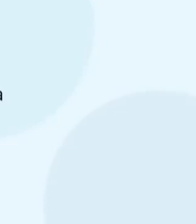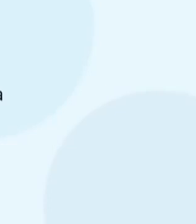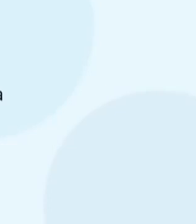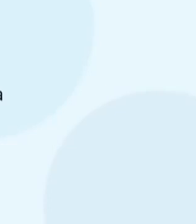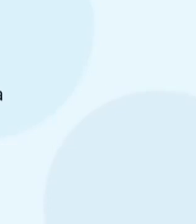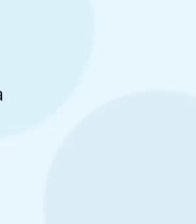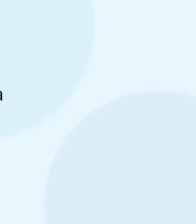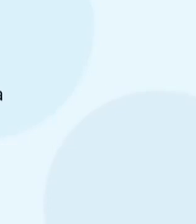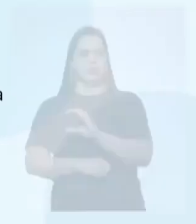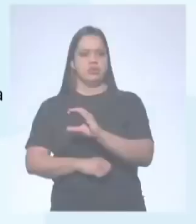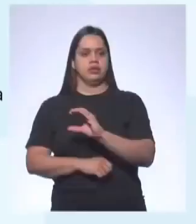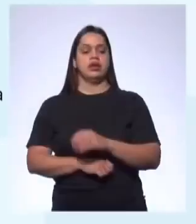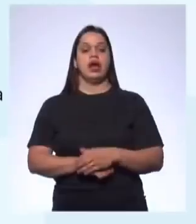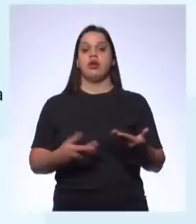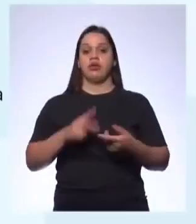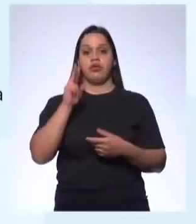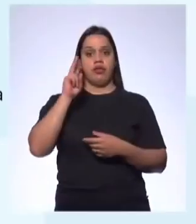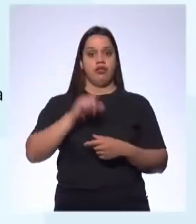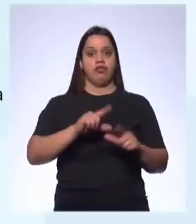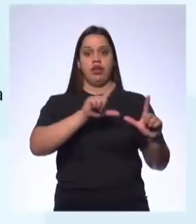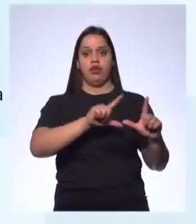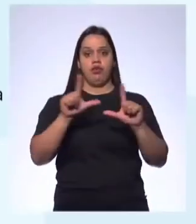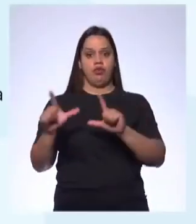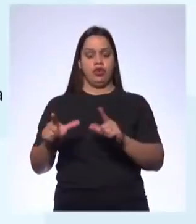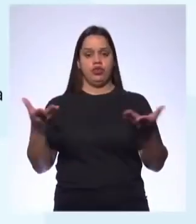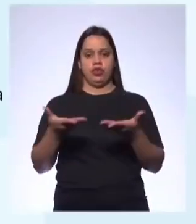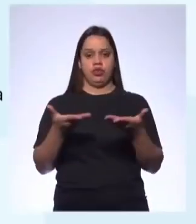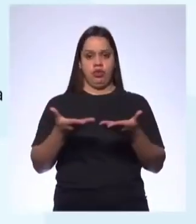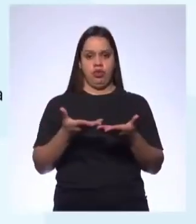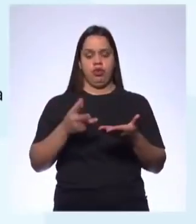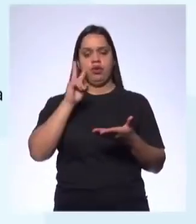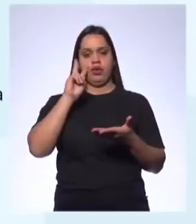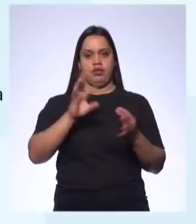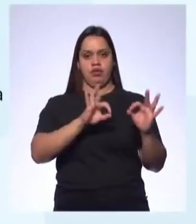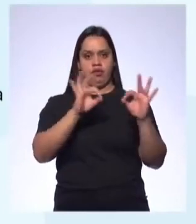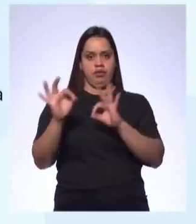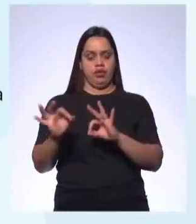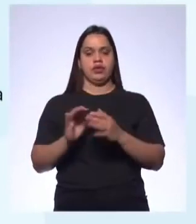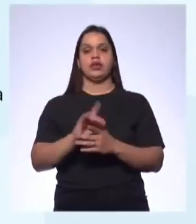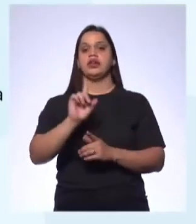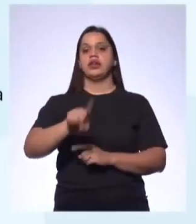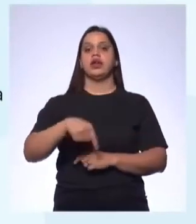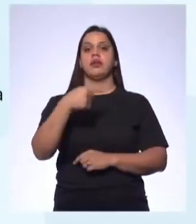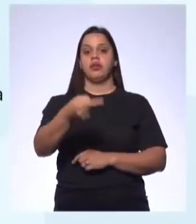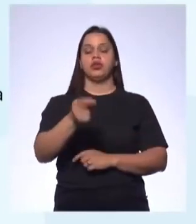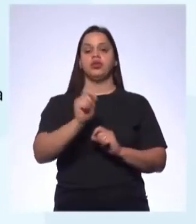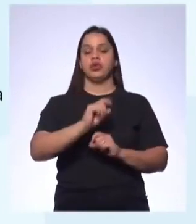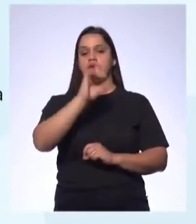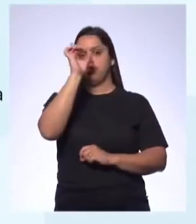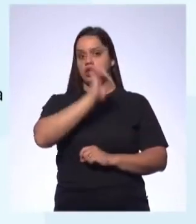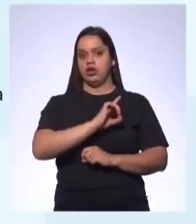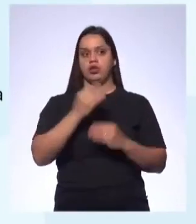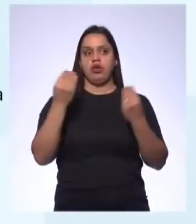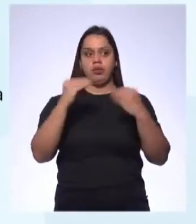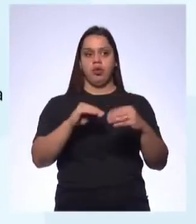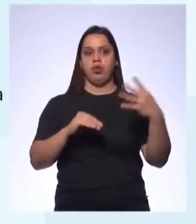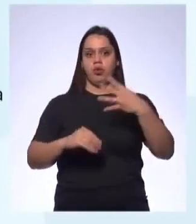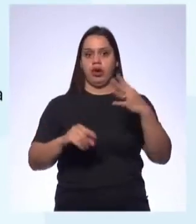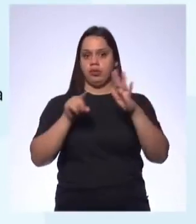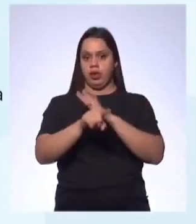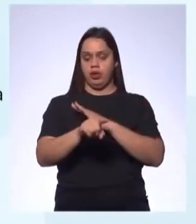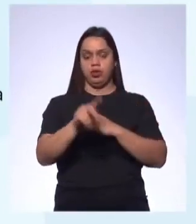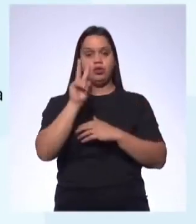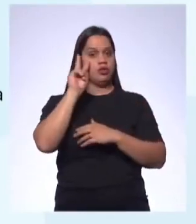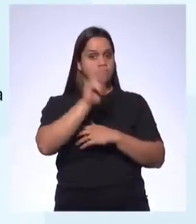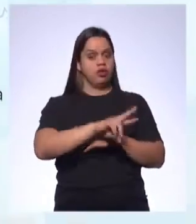irão para o vídeo agora, tá? Vocês vão assistir o vídeo e logo em seguida o diretor vai colocar essas 4 perguntas.